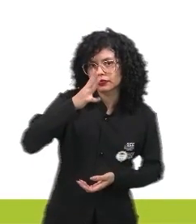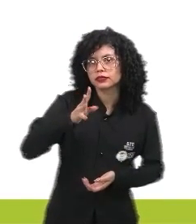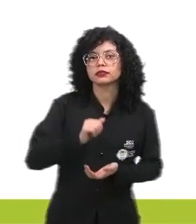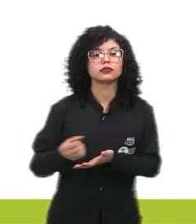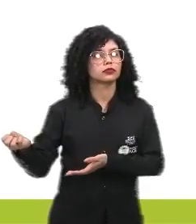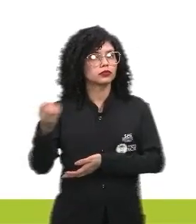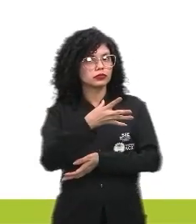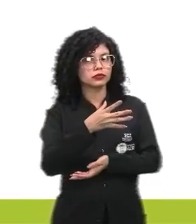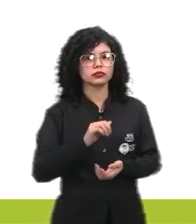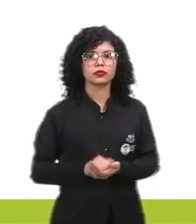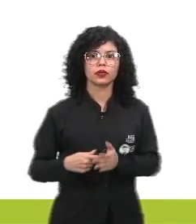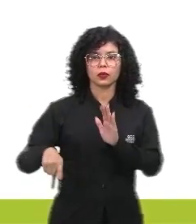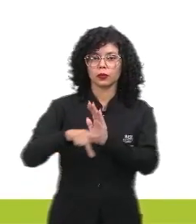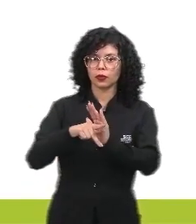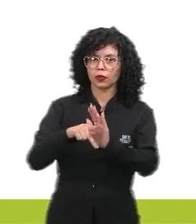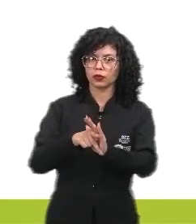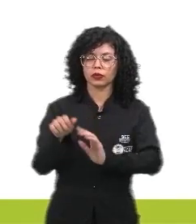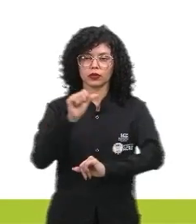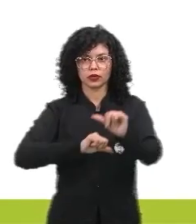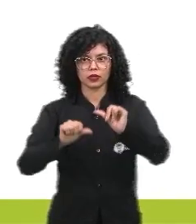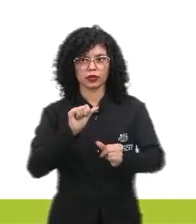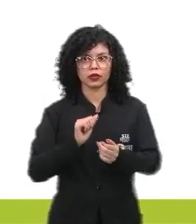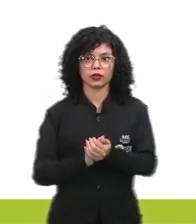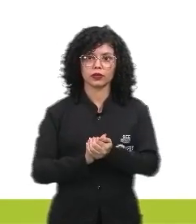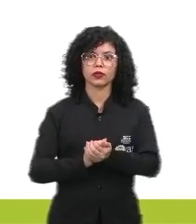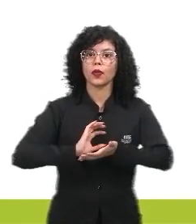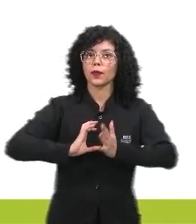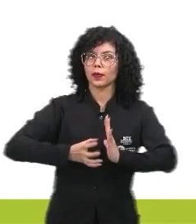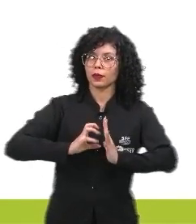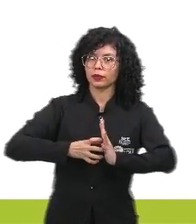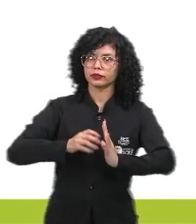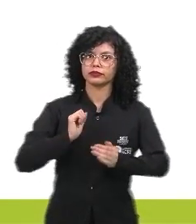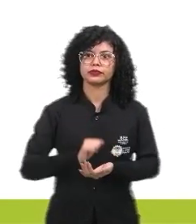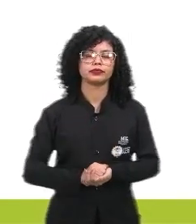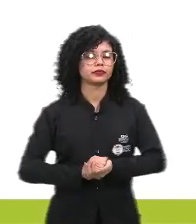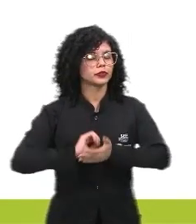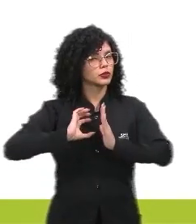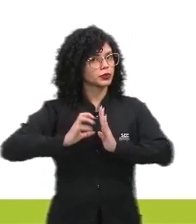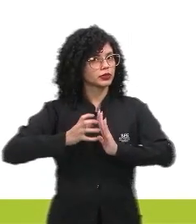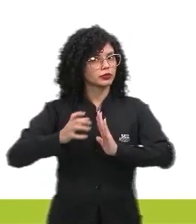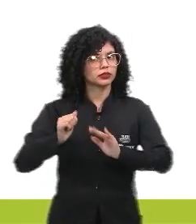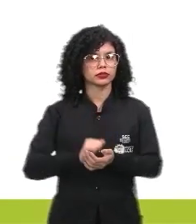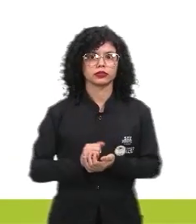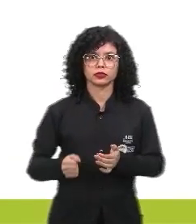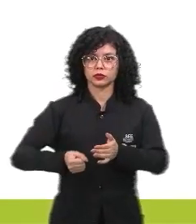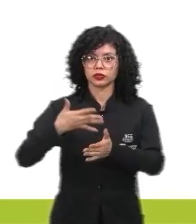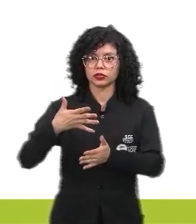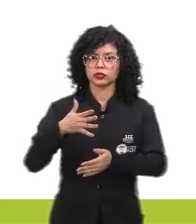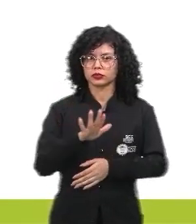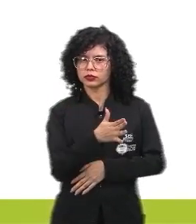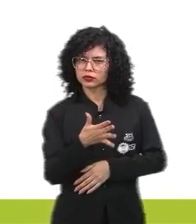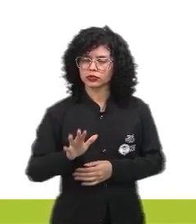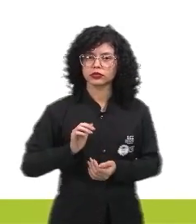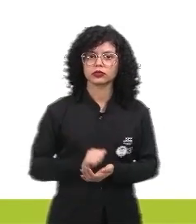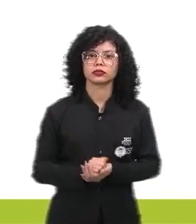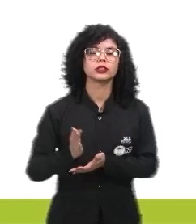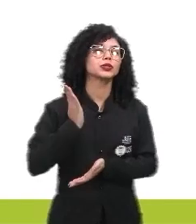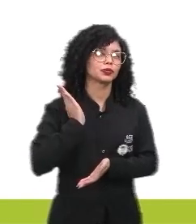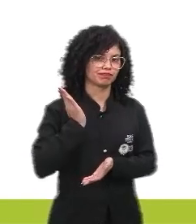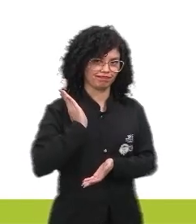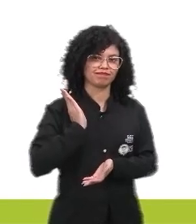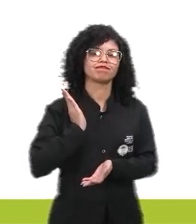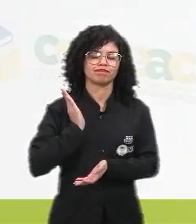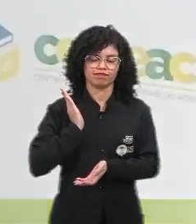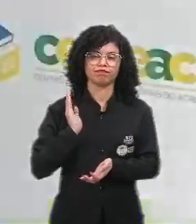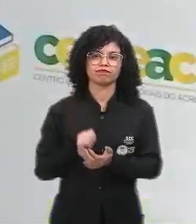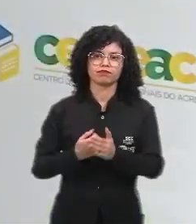inovador, também fruto dessas mudanças, que era o parlamentarismo. Os parlamentares, a maioria deles pelo menos, eram burgueses,